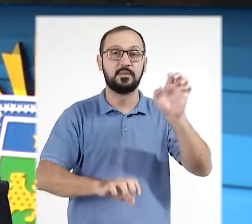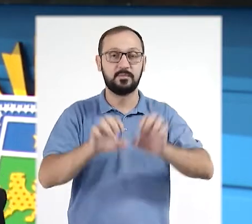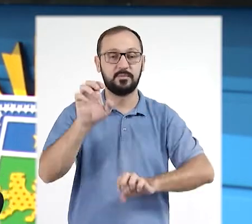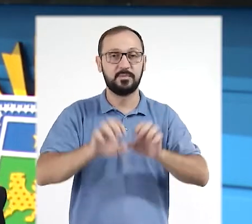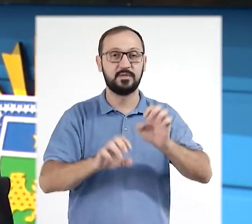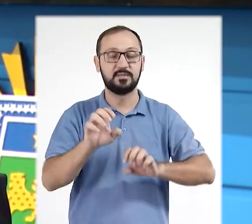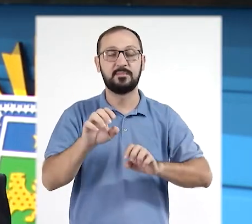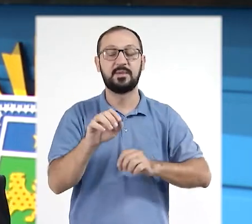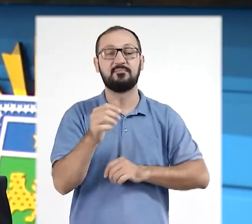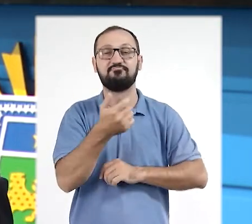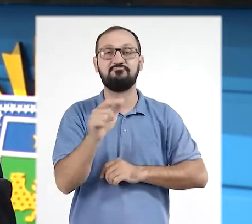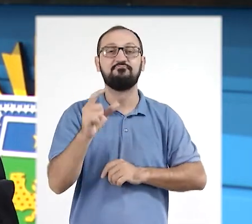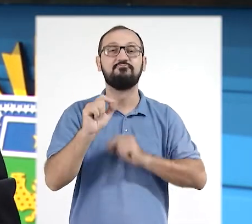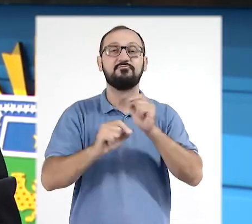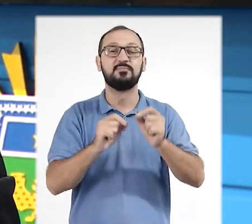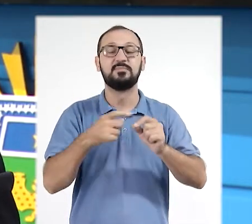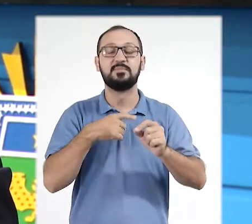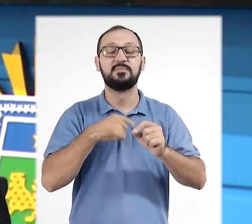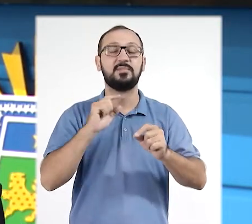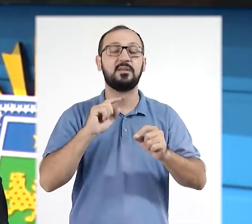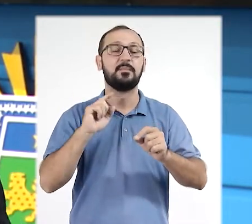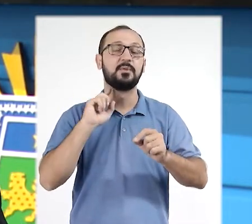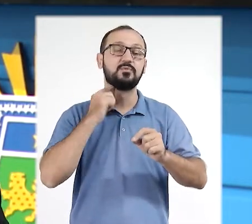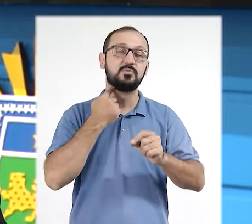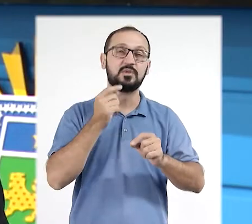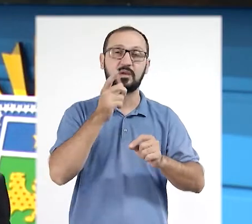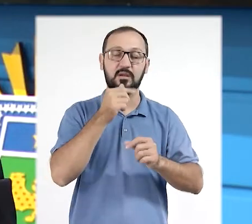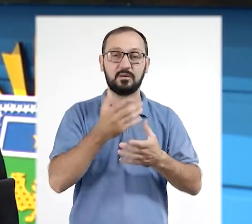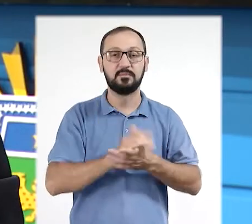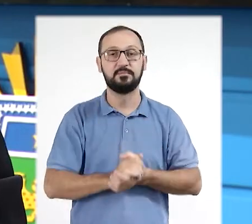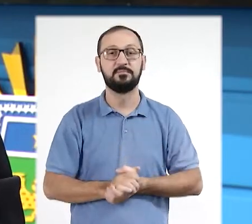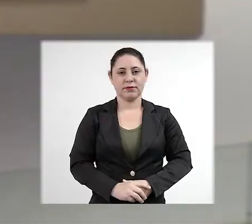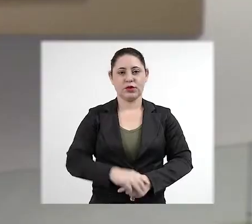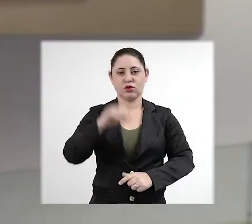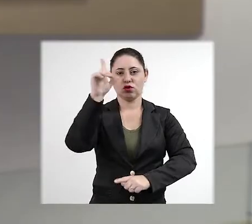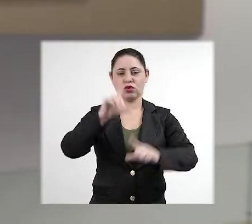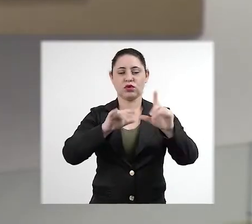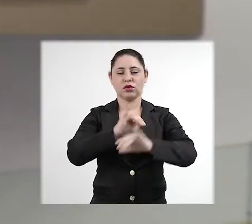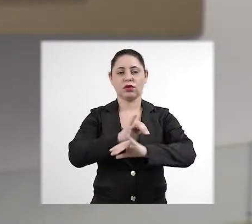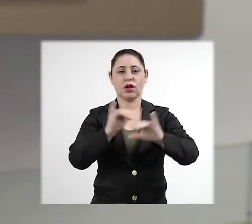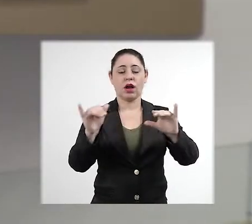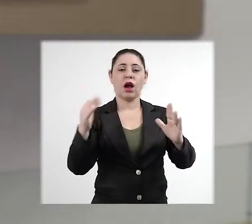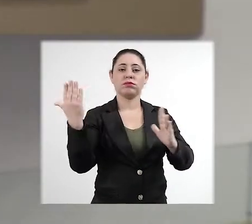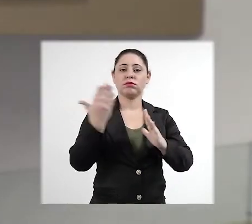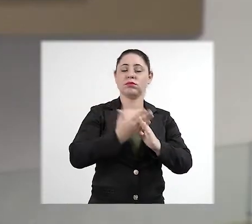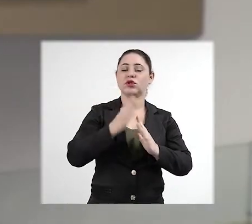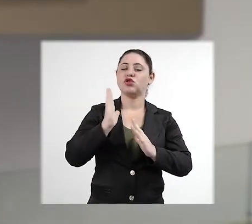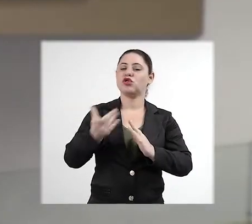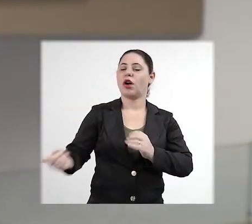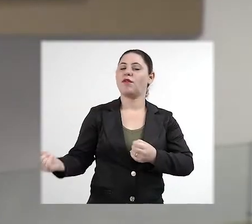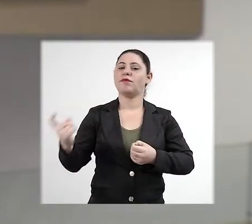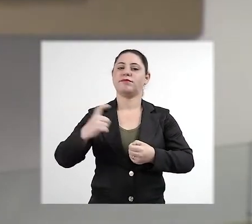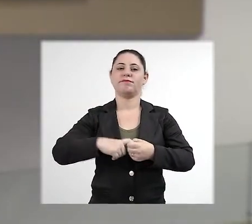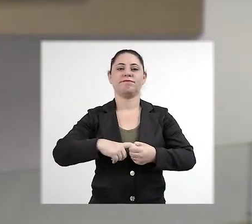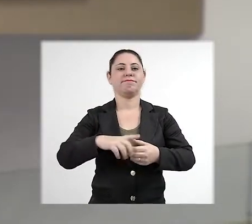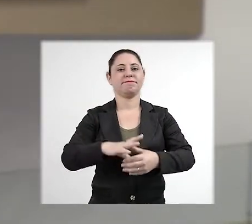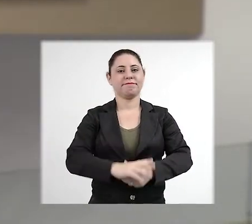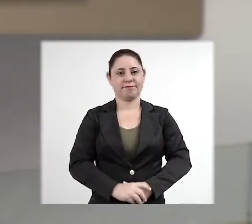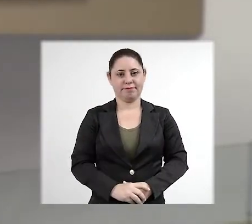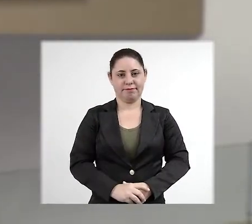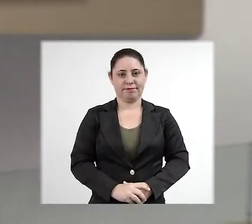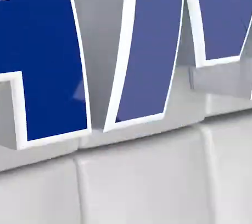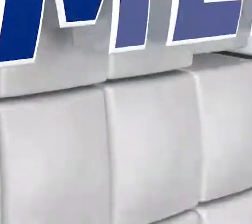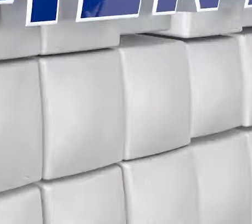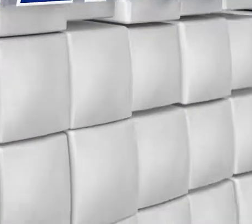conta da concessionária, para que não haja a contaminação da água. O Jornal Parlamentar segue para um breve intervalo e